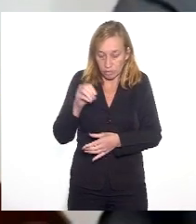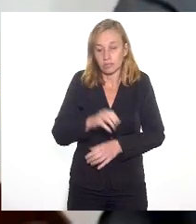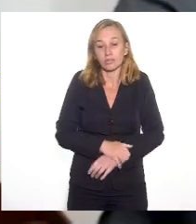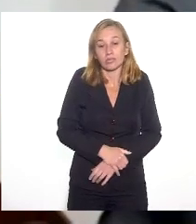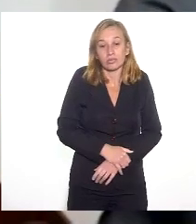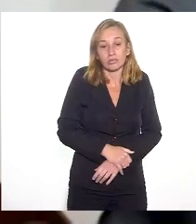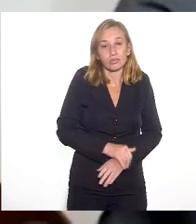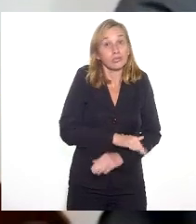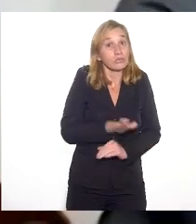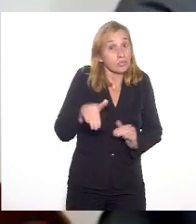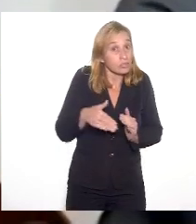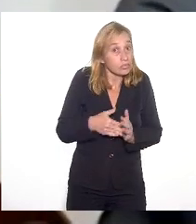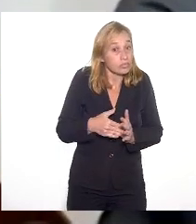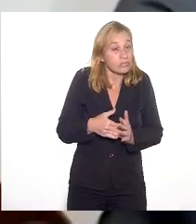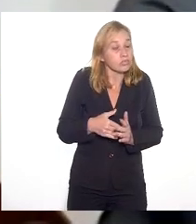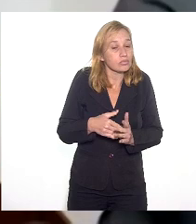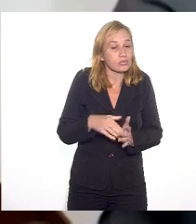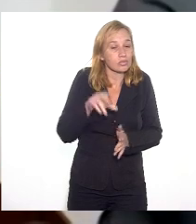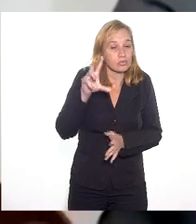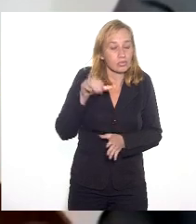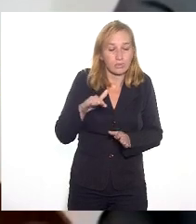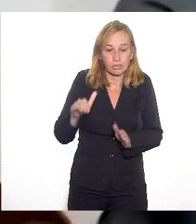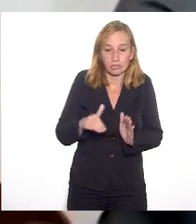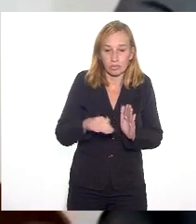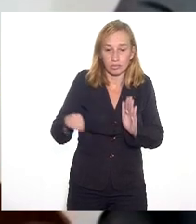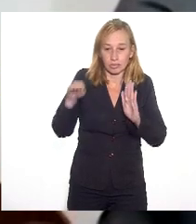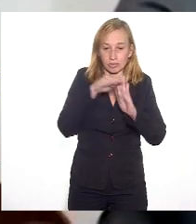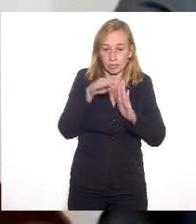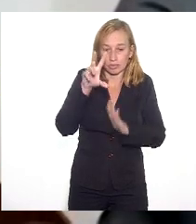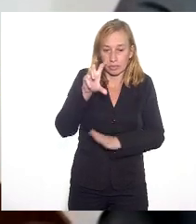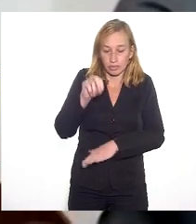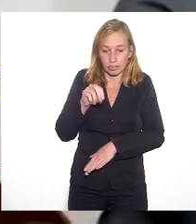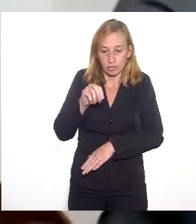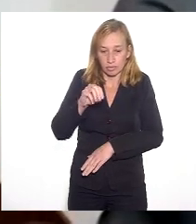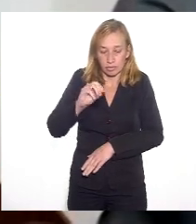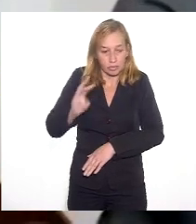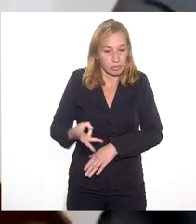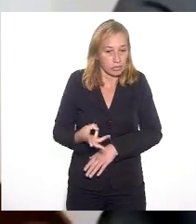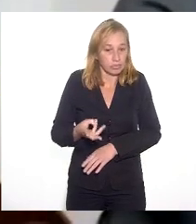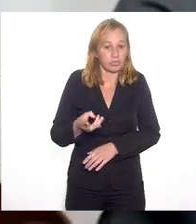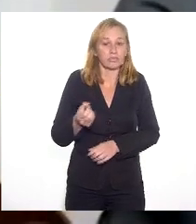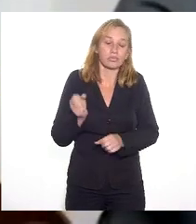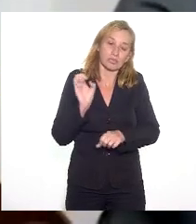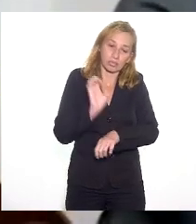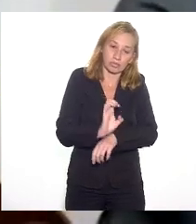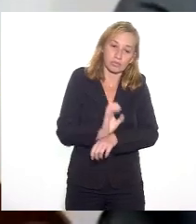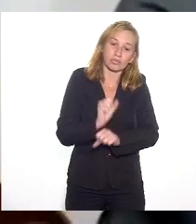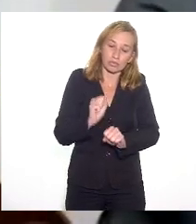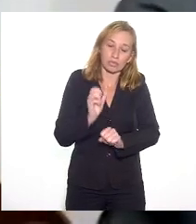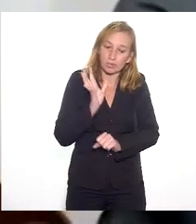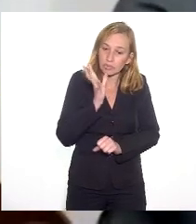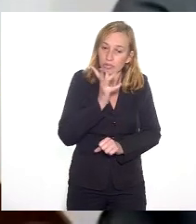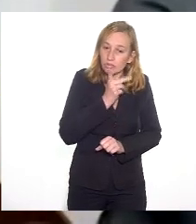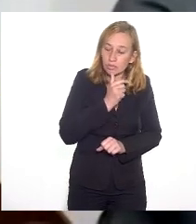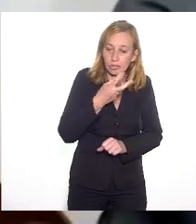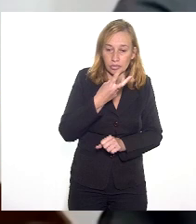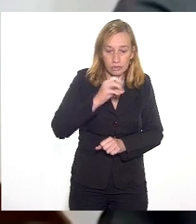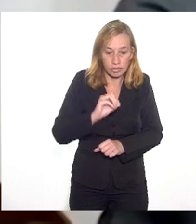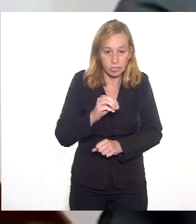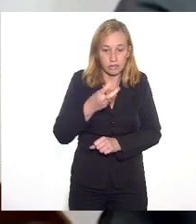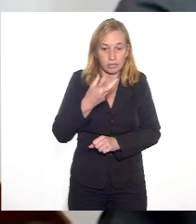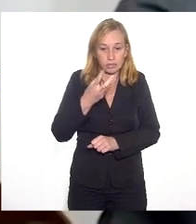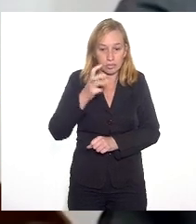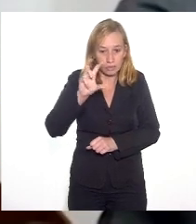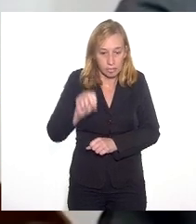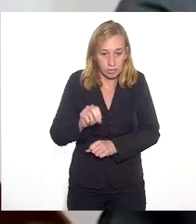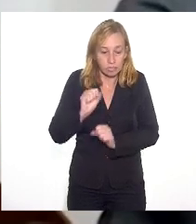Mas são todas as demandas acima de 50 milhões que o Estado pode durar 10 anos, 30 anos, 50 anos e pode ganhar